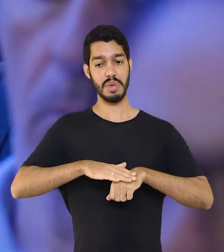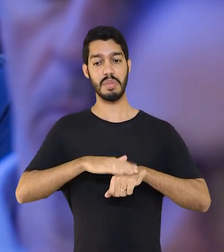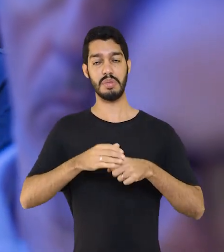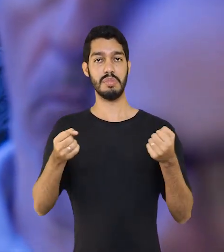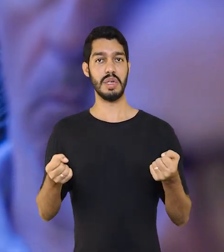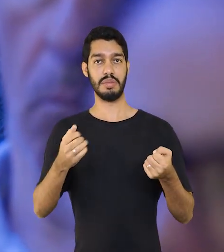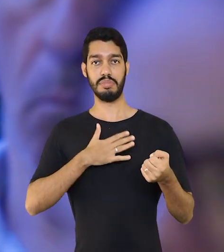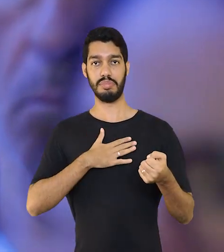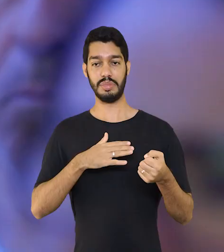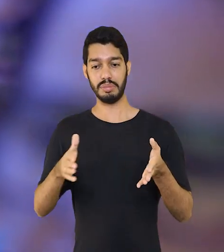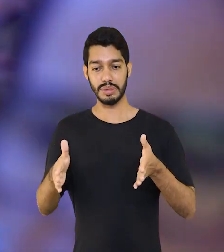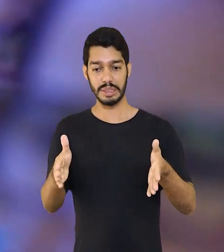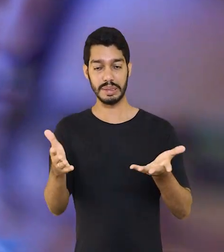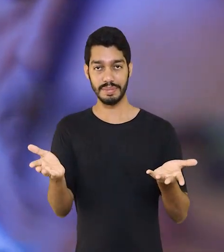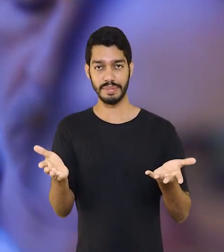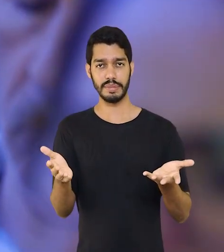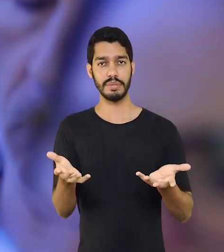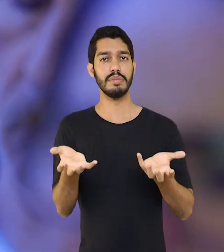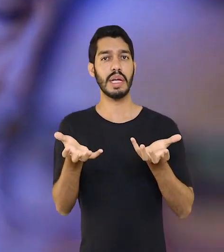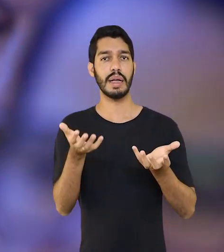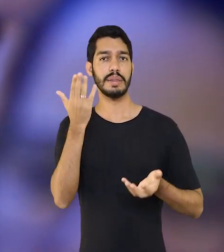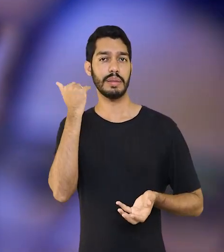a minha direção e a pista. Então eu queria